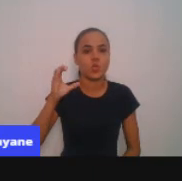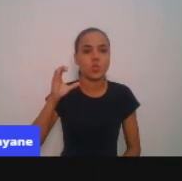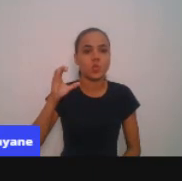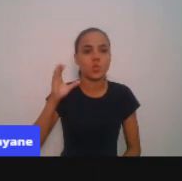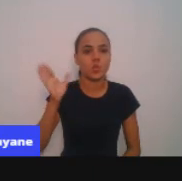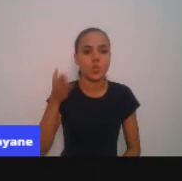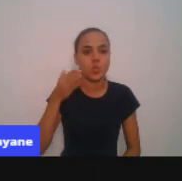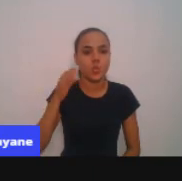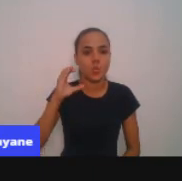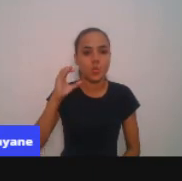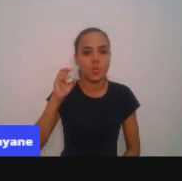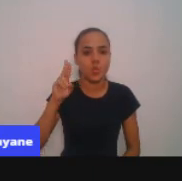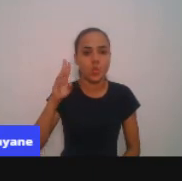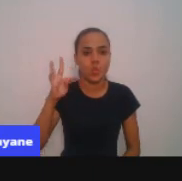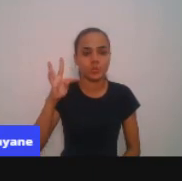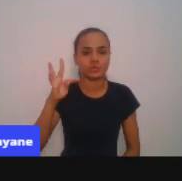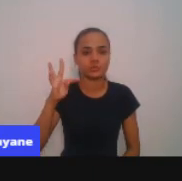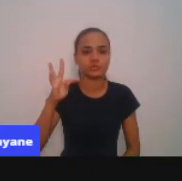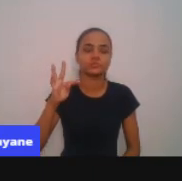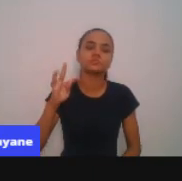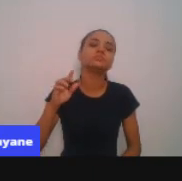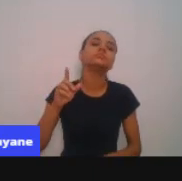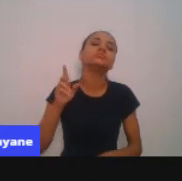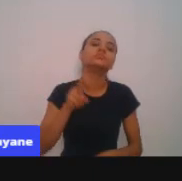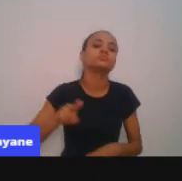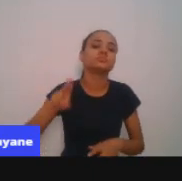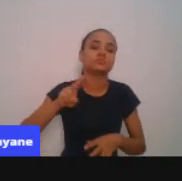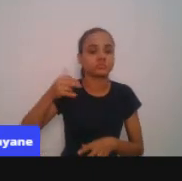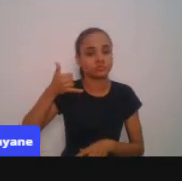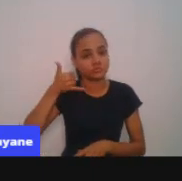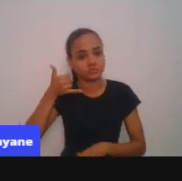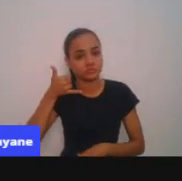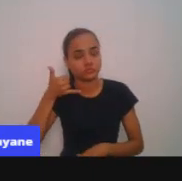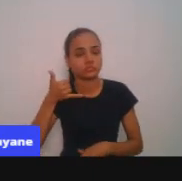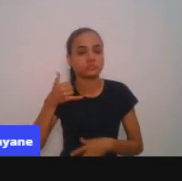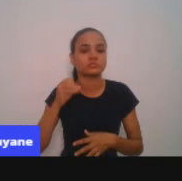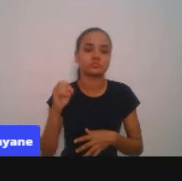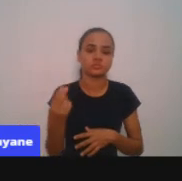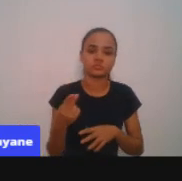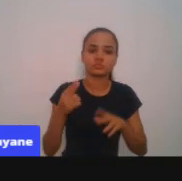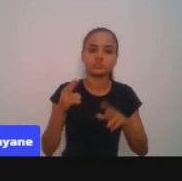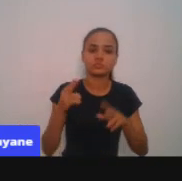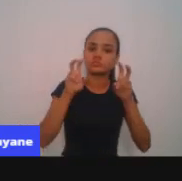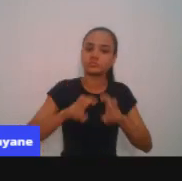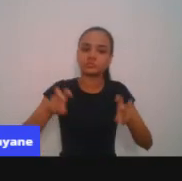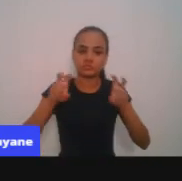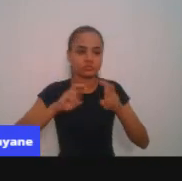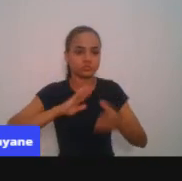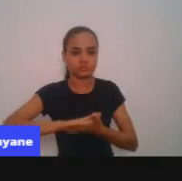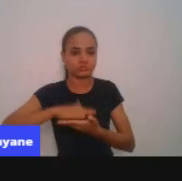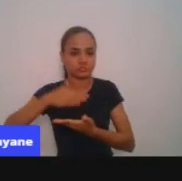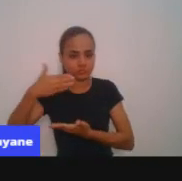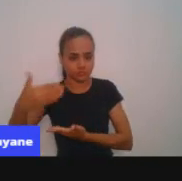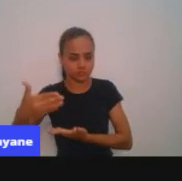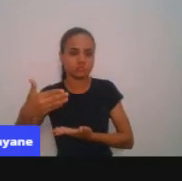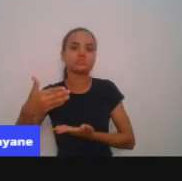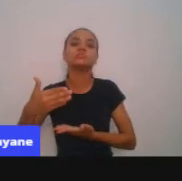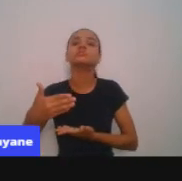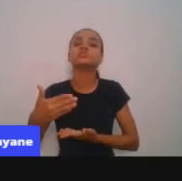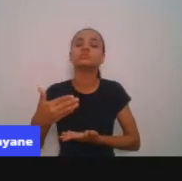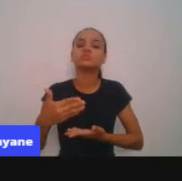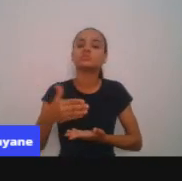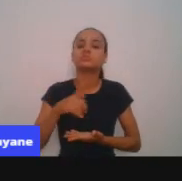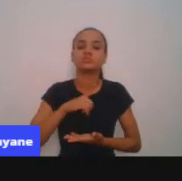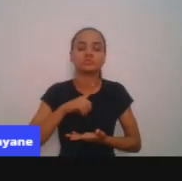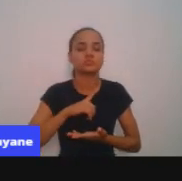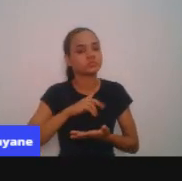celular quanto para usar no computador e no notebook, sem problemas. Ele tem as mesmas,